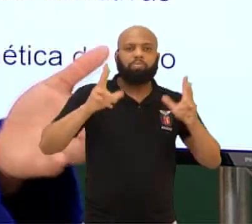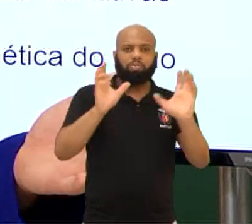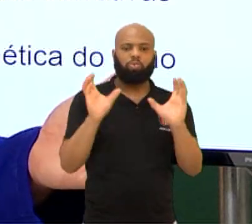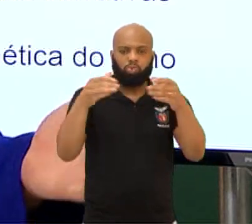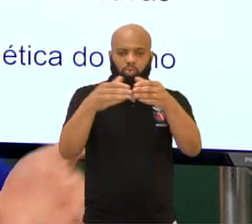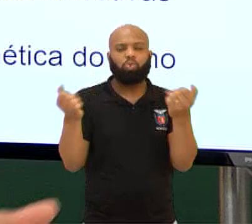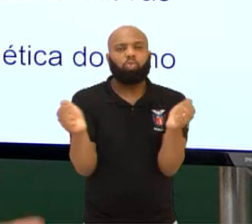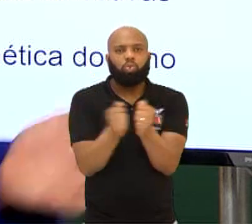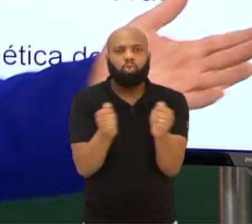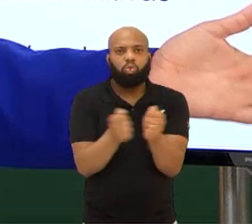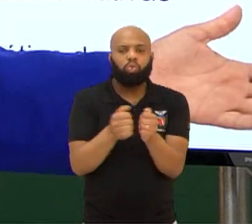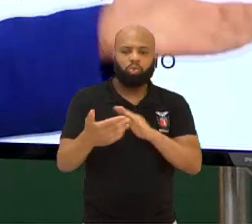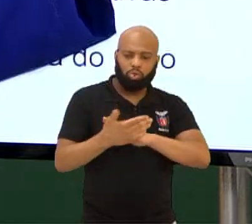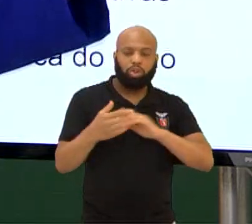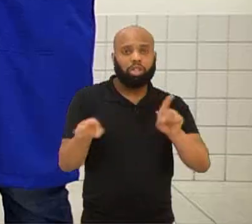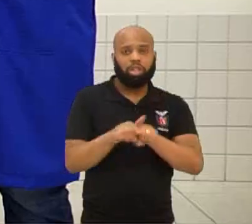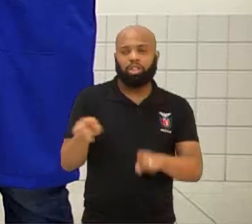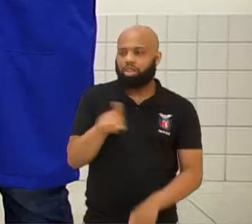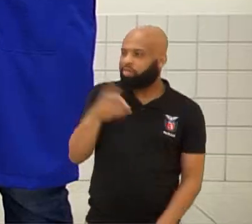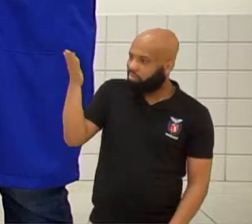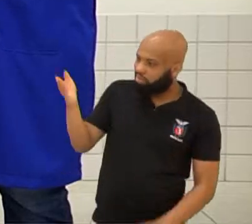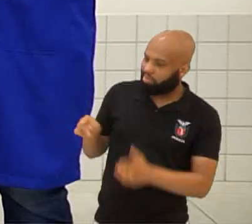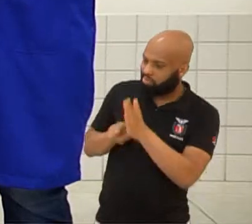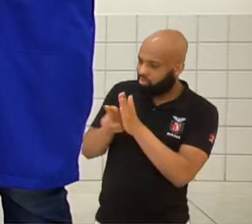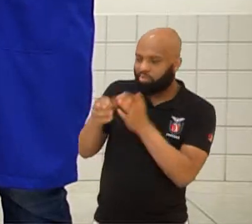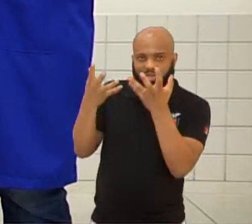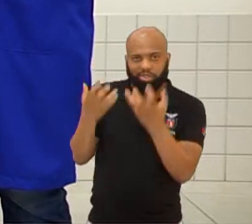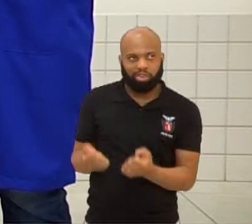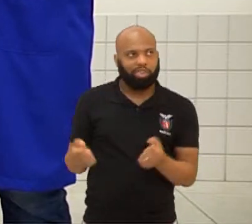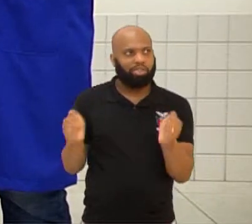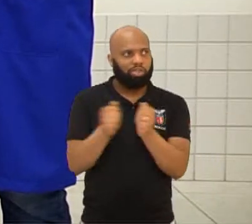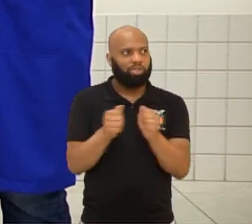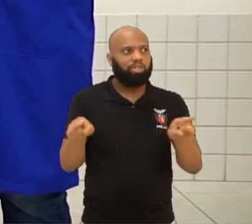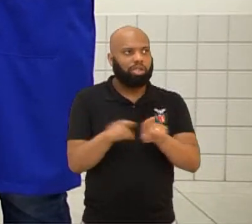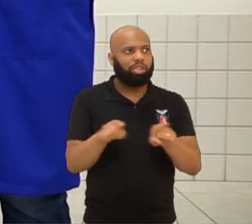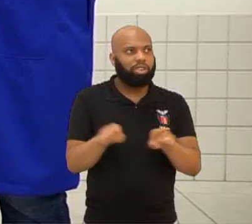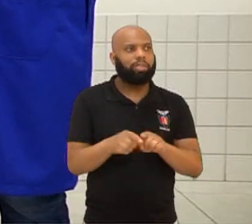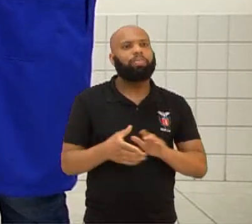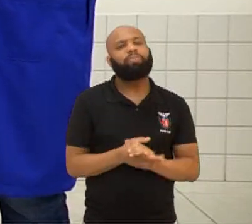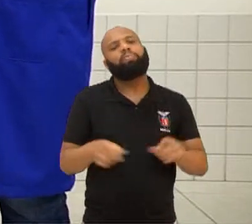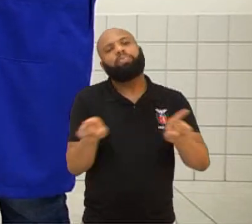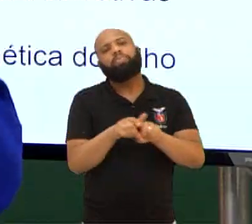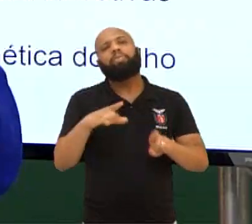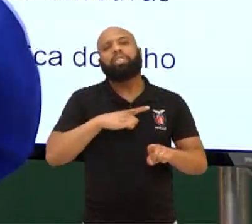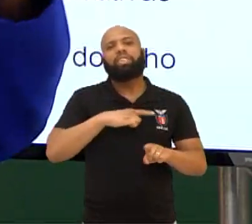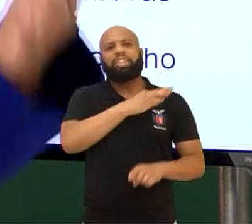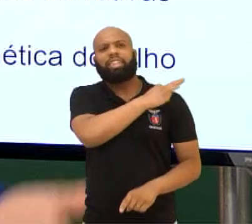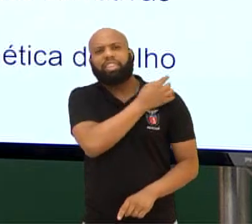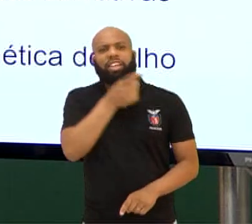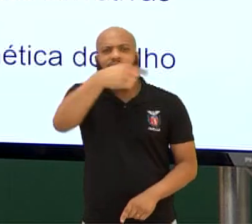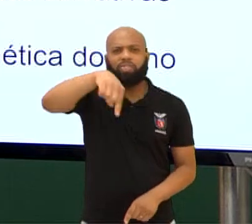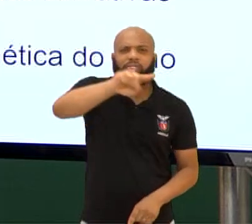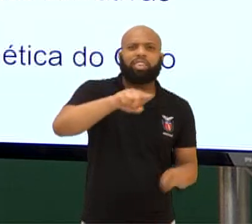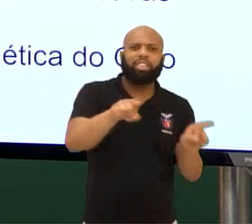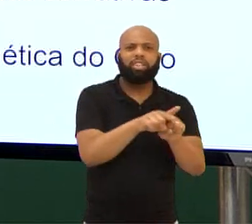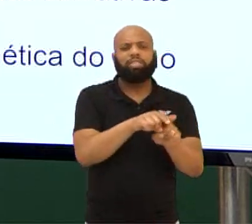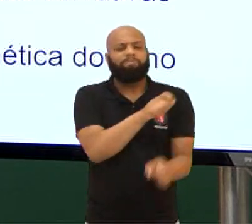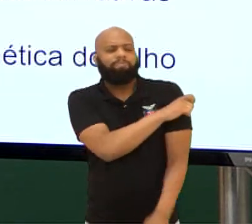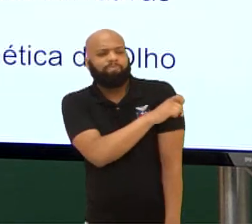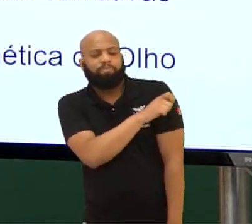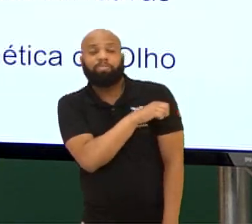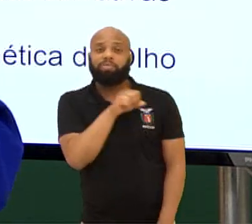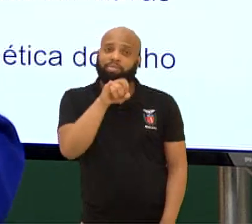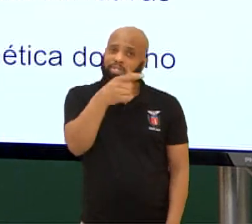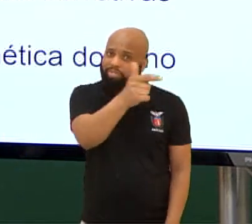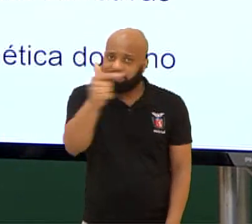equipe que está aqui participando, ao professor Jorge, que carinhosamente aceitou o convite para estar participando, aos técnicos, vocês estudantes, que se não